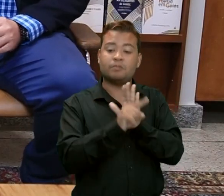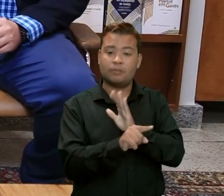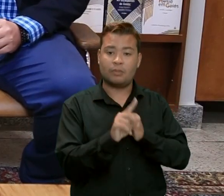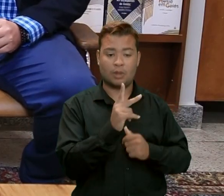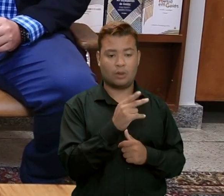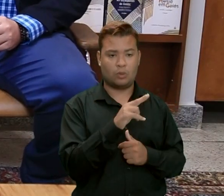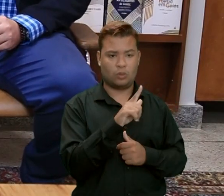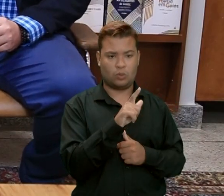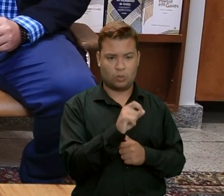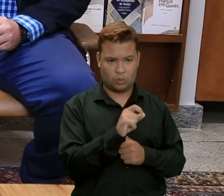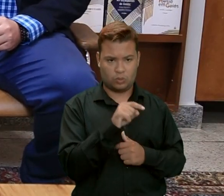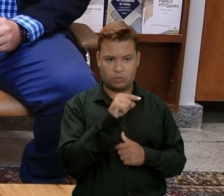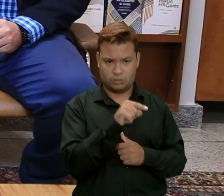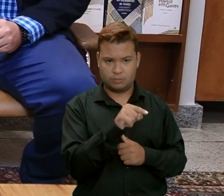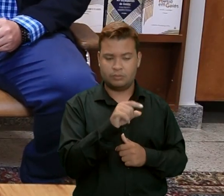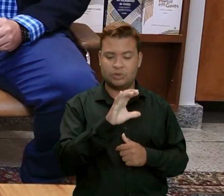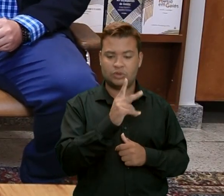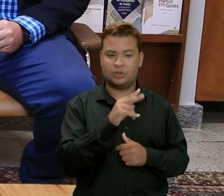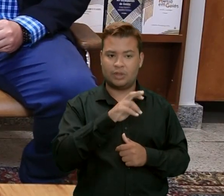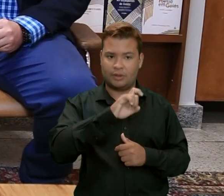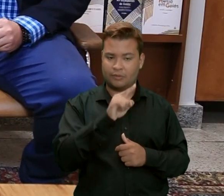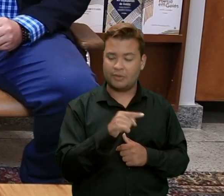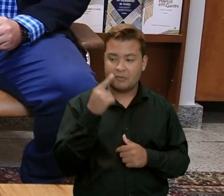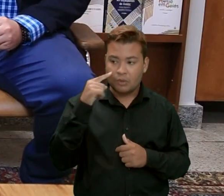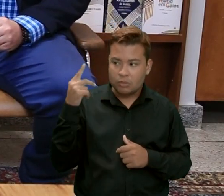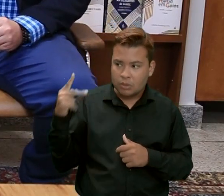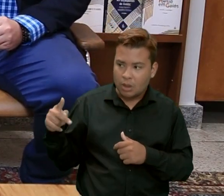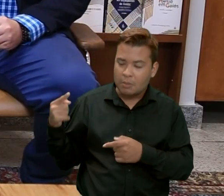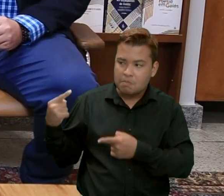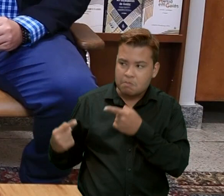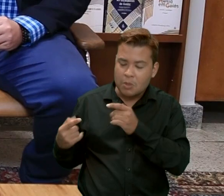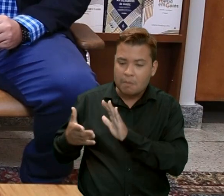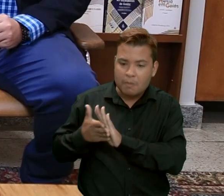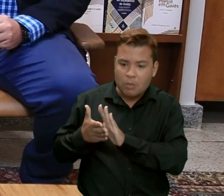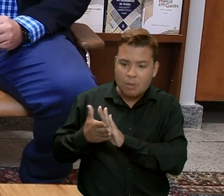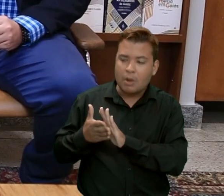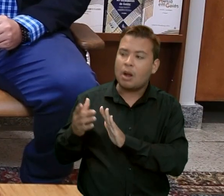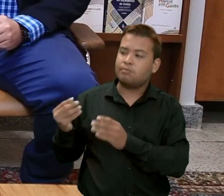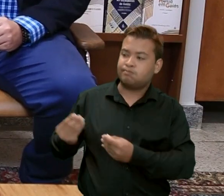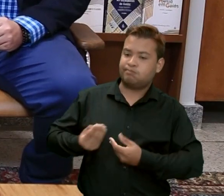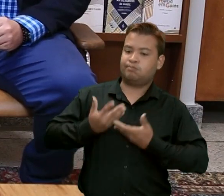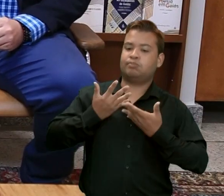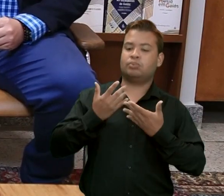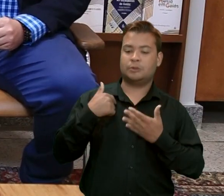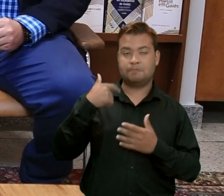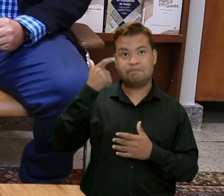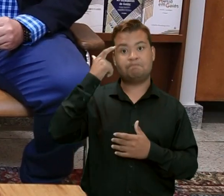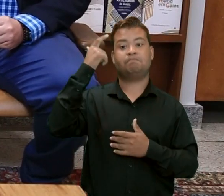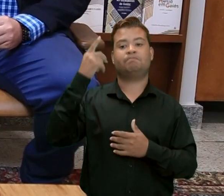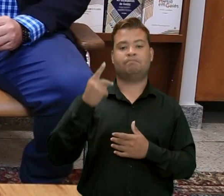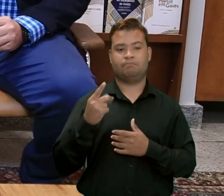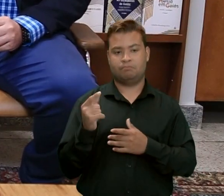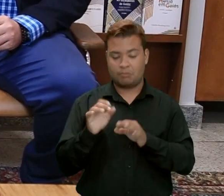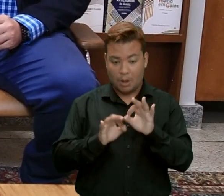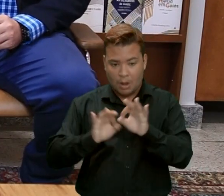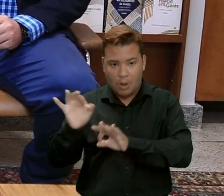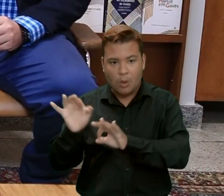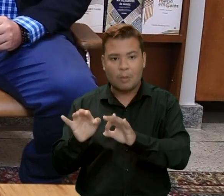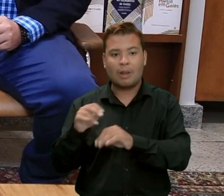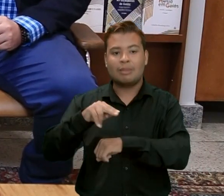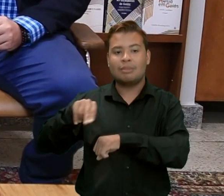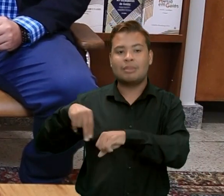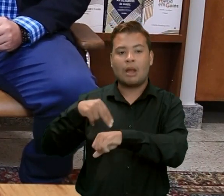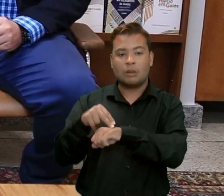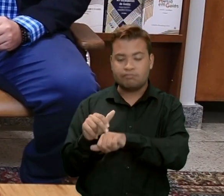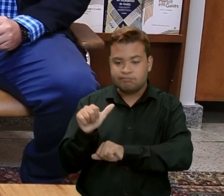na política do Simão Bolívar, né? E como que ele propunha uma refundação da nação baseado